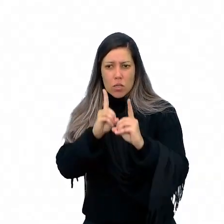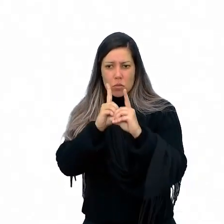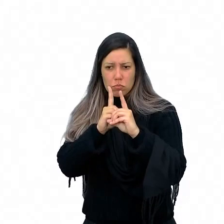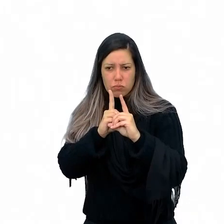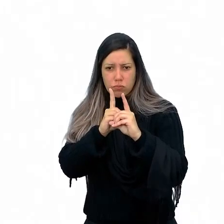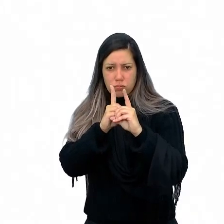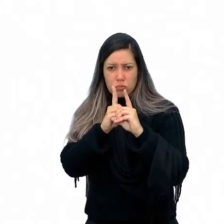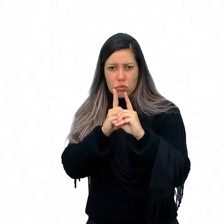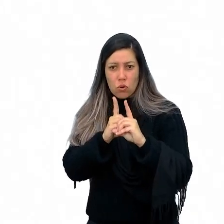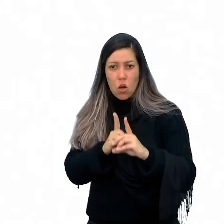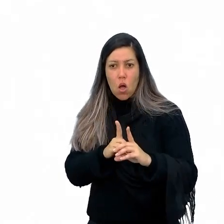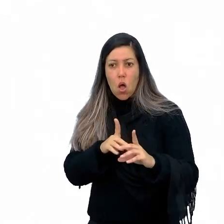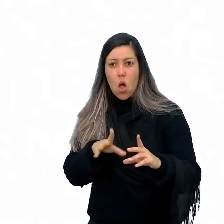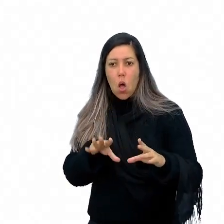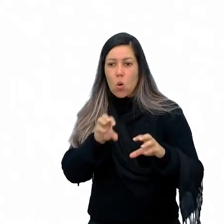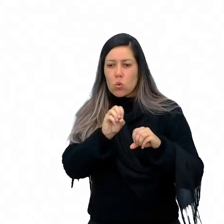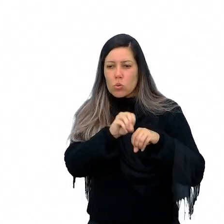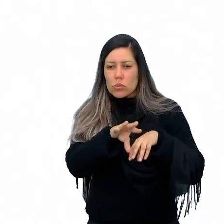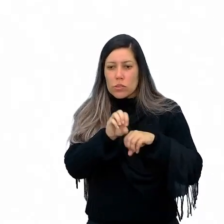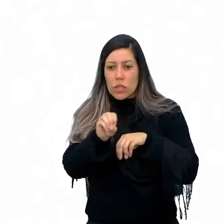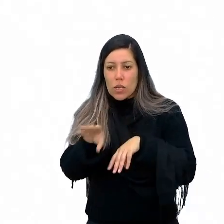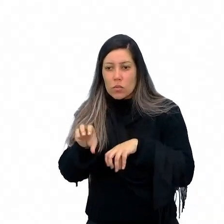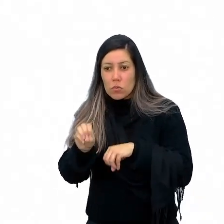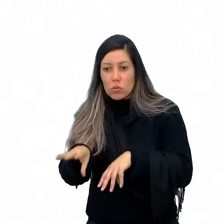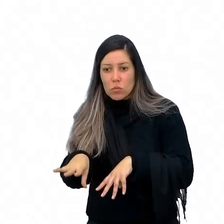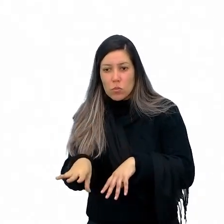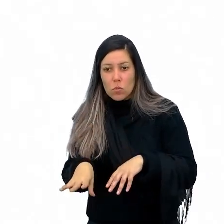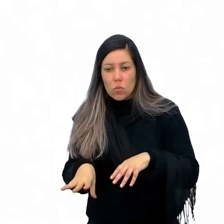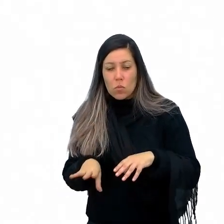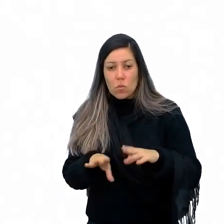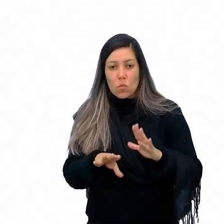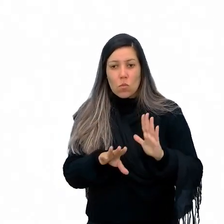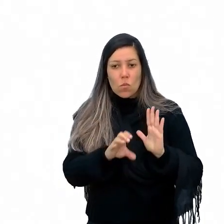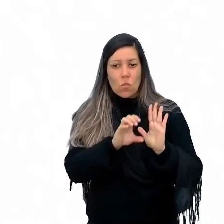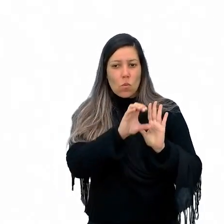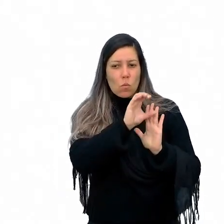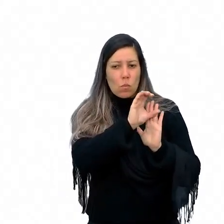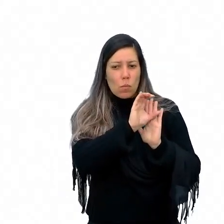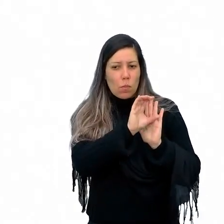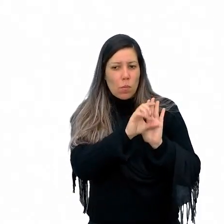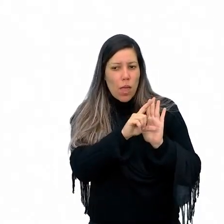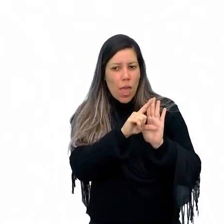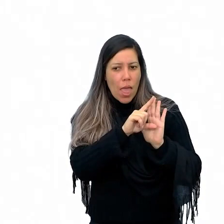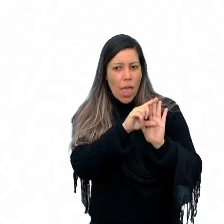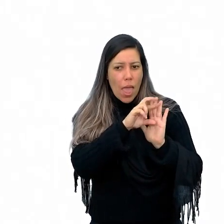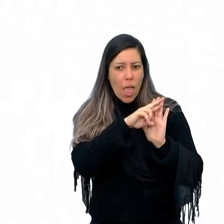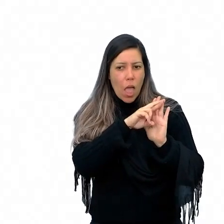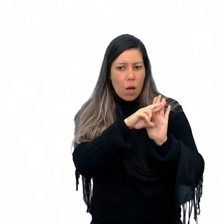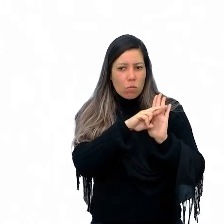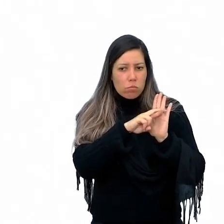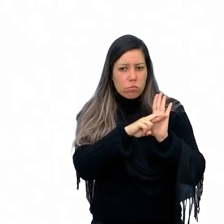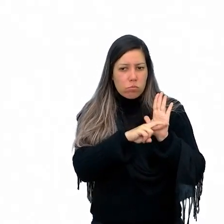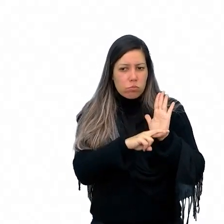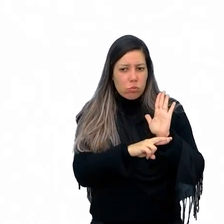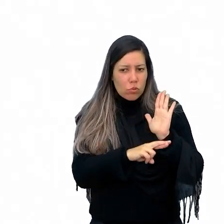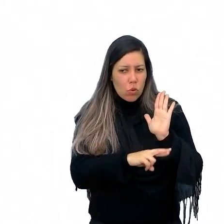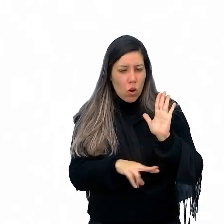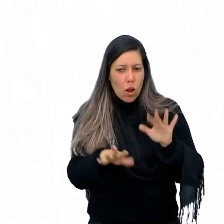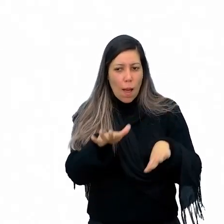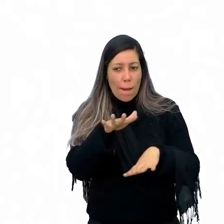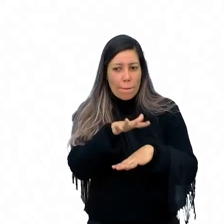que precisamos ensinar, tá certo? Ou, pelo menos, fazer a mediação, né, entre esse conhecimento matemático e